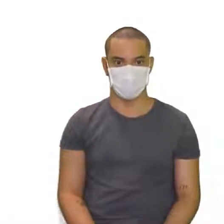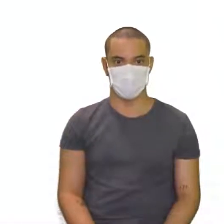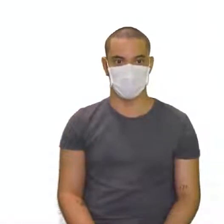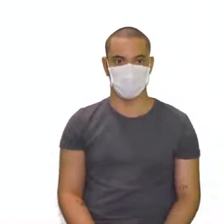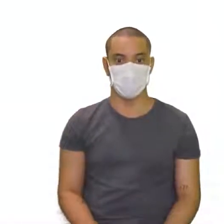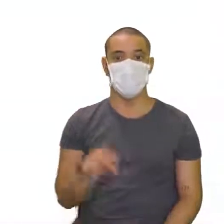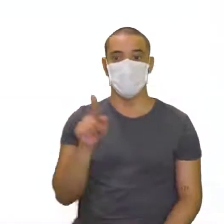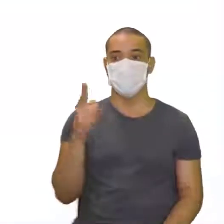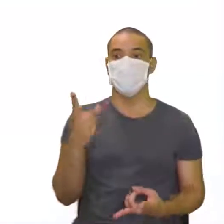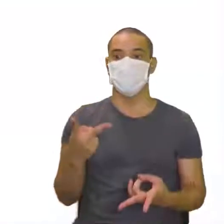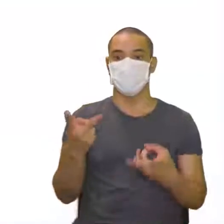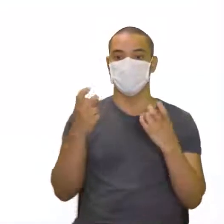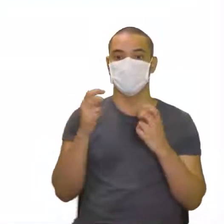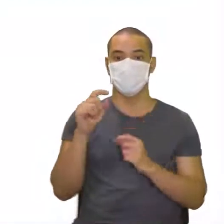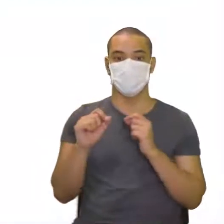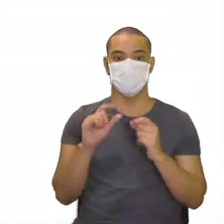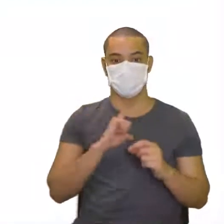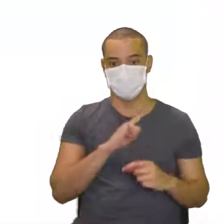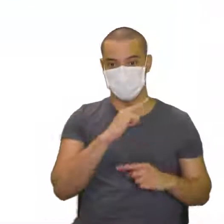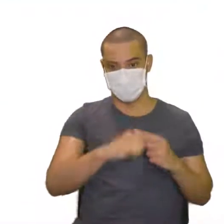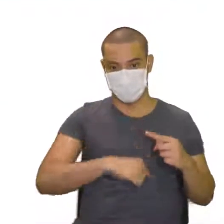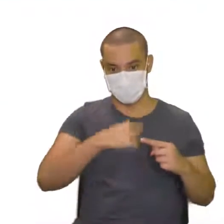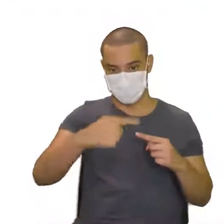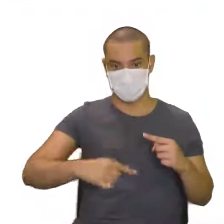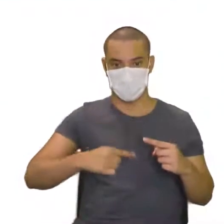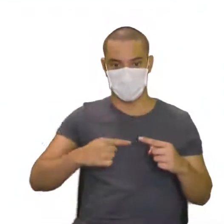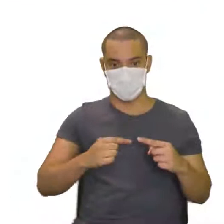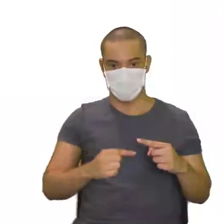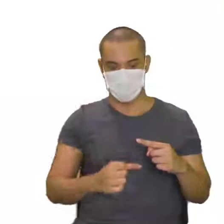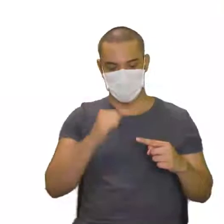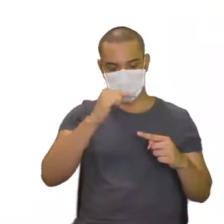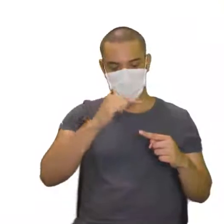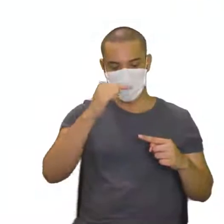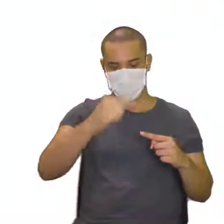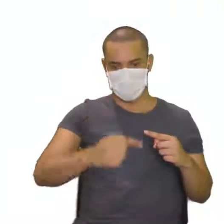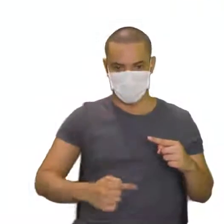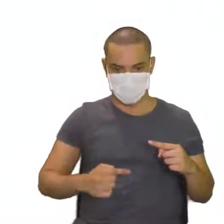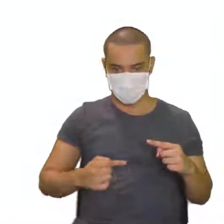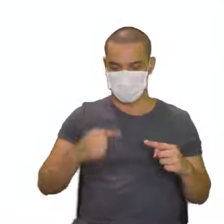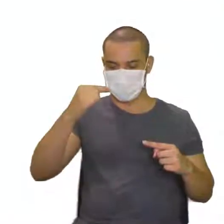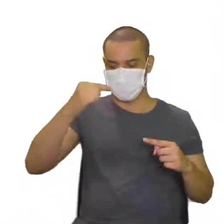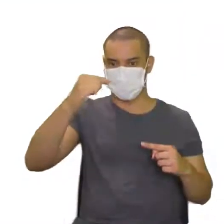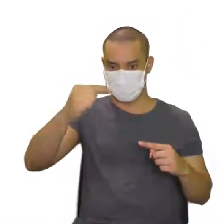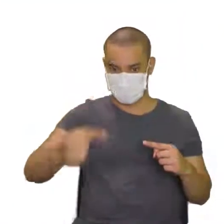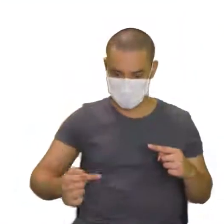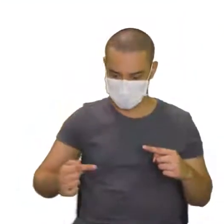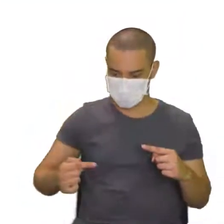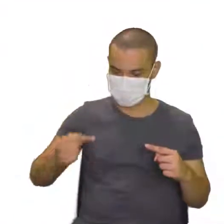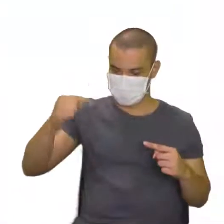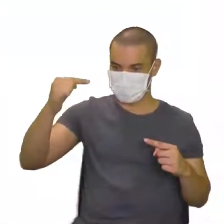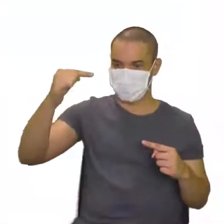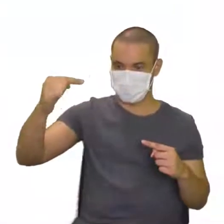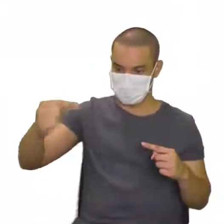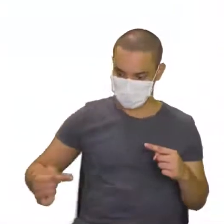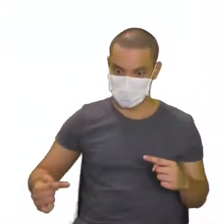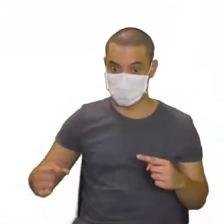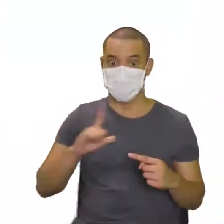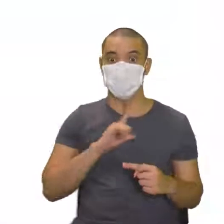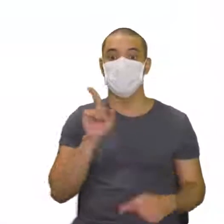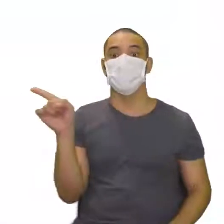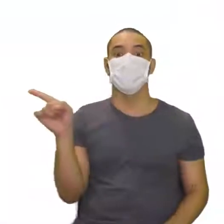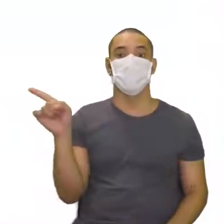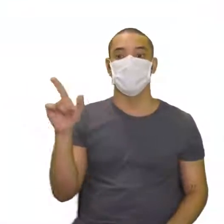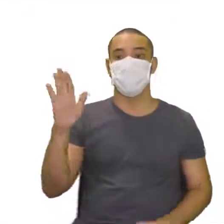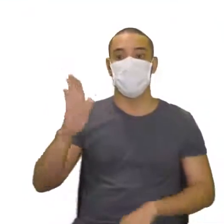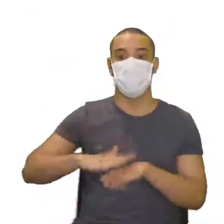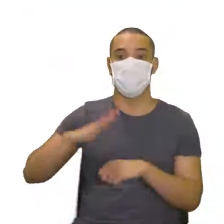Você vê, pessoal, aqui que ela passa entre os fios aqui, é a mesma coisa que da bobina, mas aqui como a solenoide é mais comprida, vocês podem ver como é